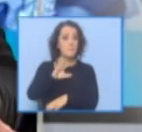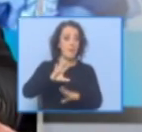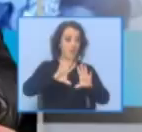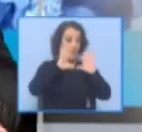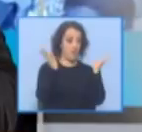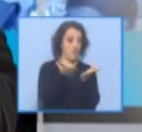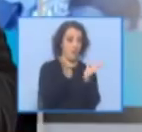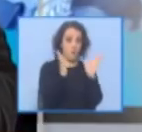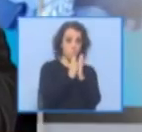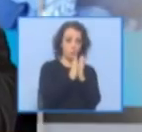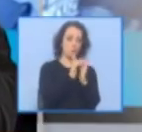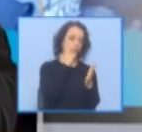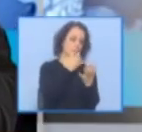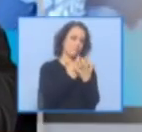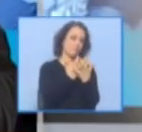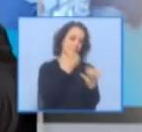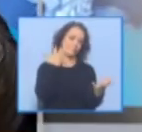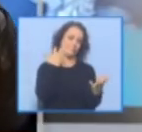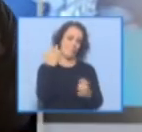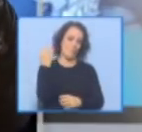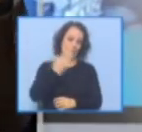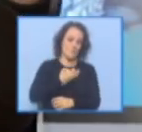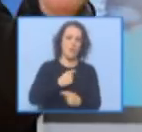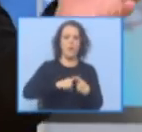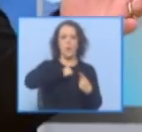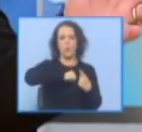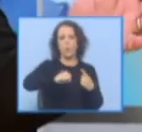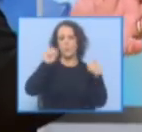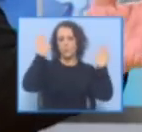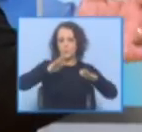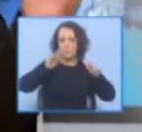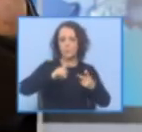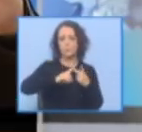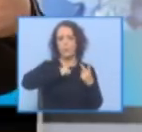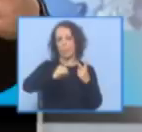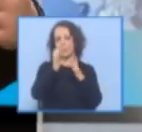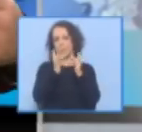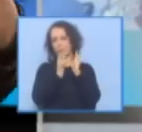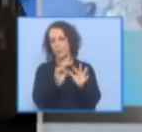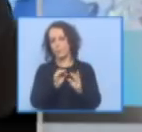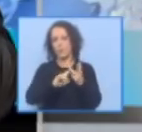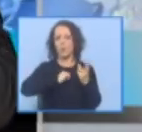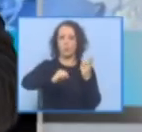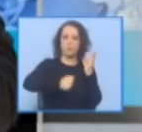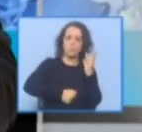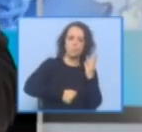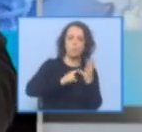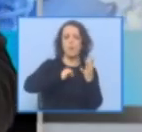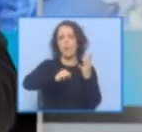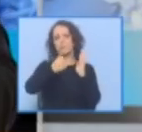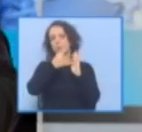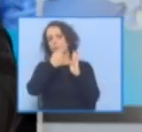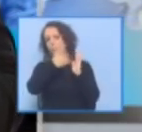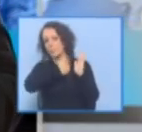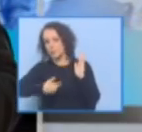os antis são a marca dominante. Temos desde o anti-islamismo, o anti-cristianismo, o anticatolicismo, o